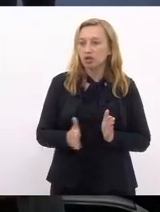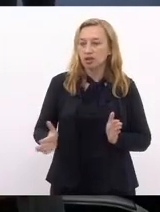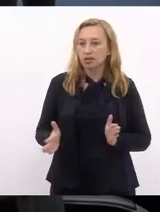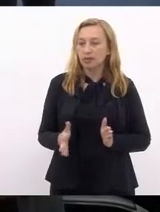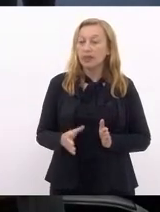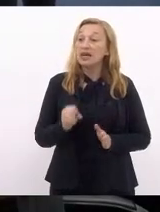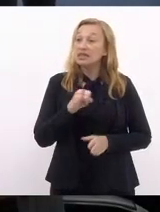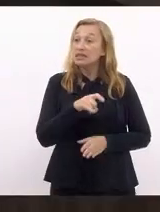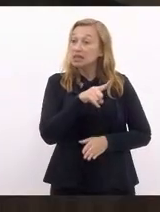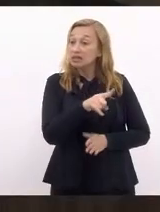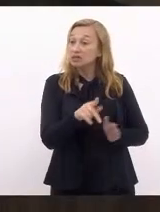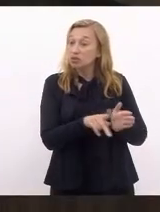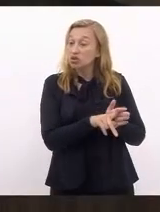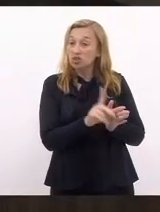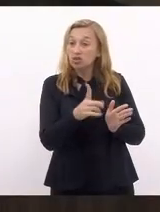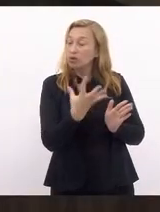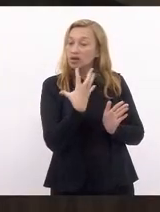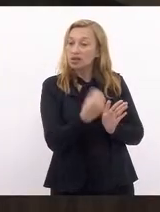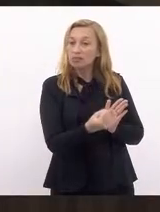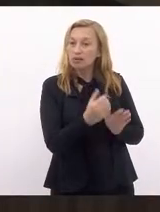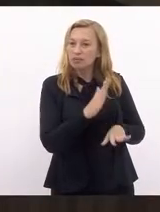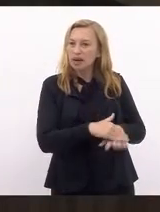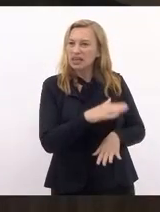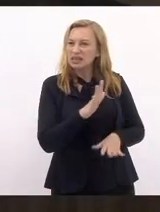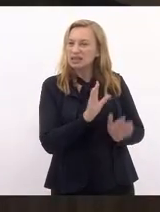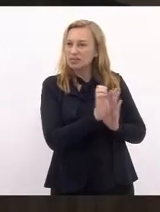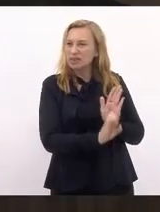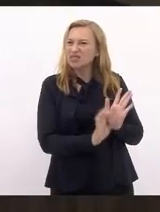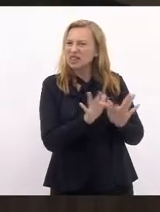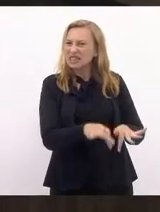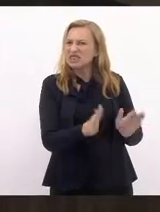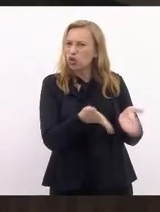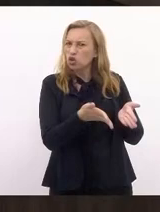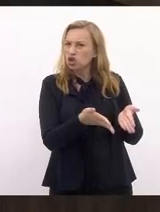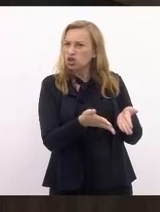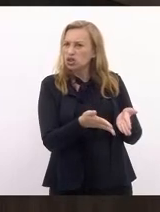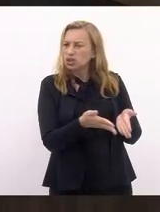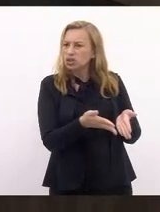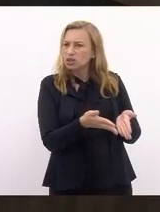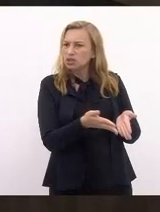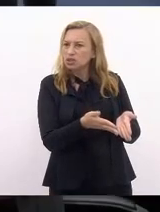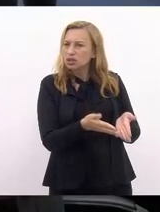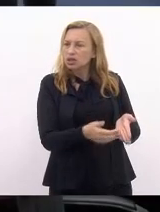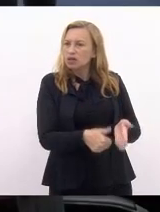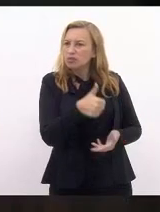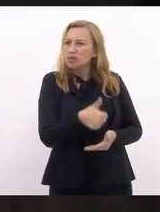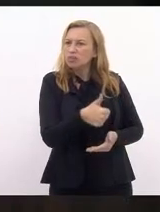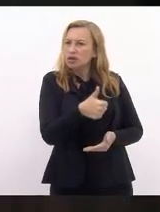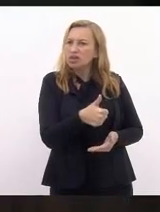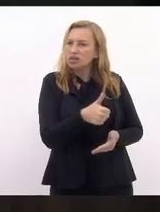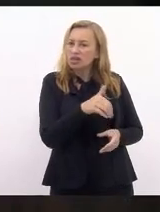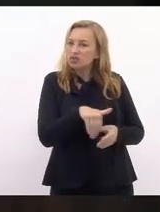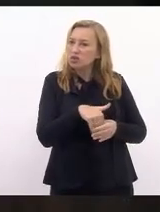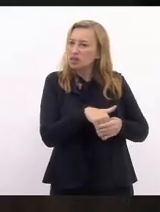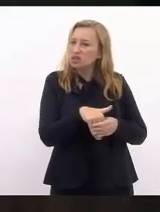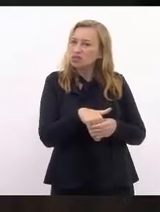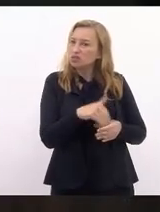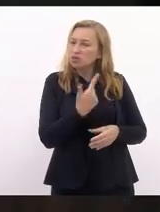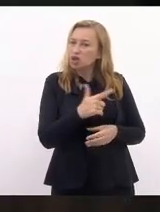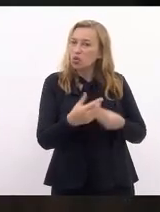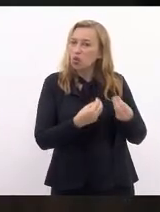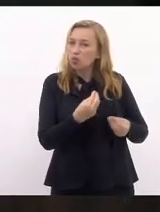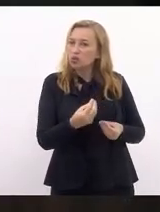se esse projeto não receber mais emenda termina hoje o primeiro está em votação e não tem como